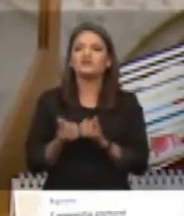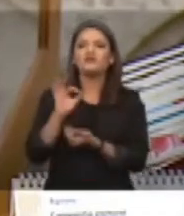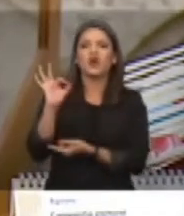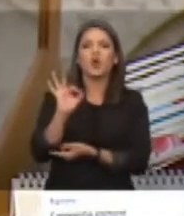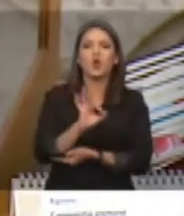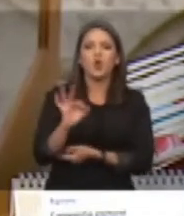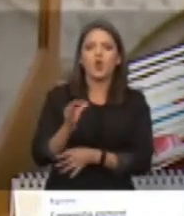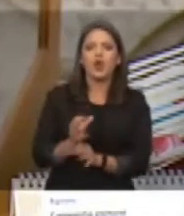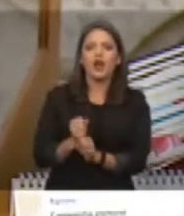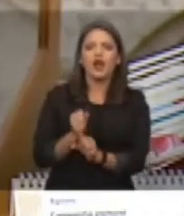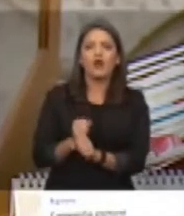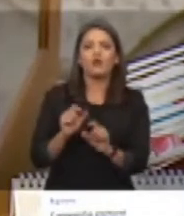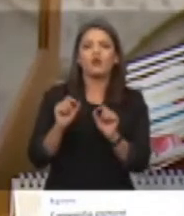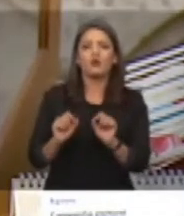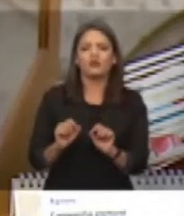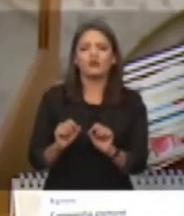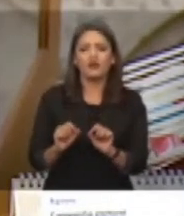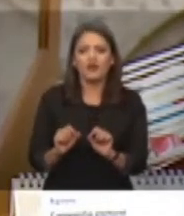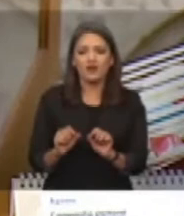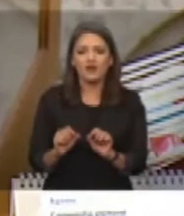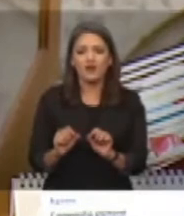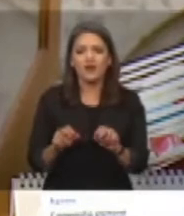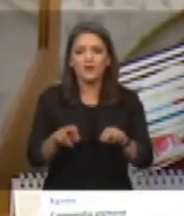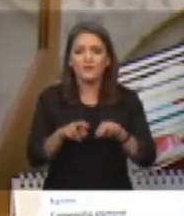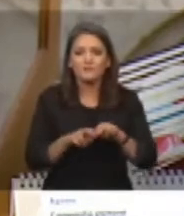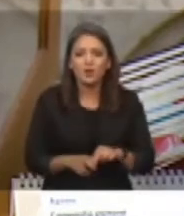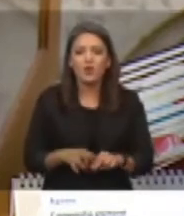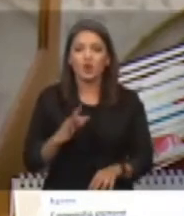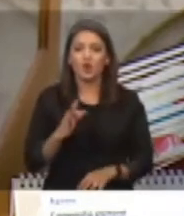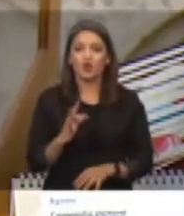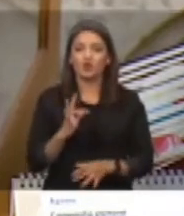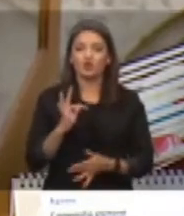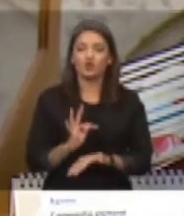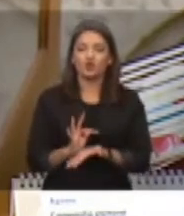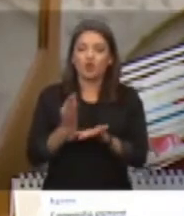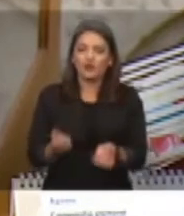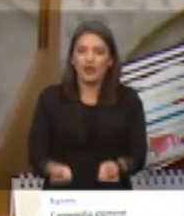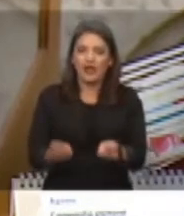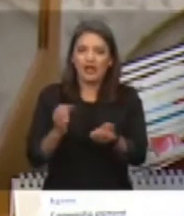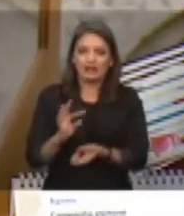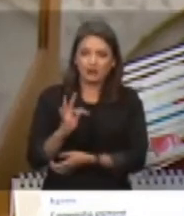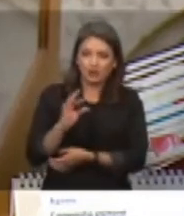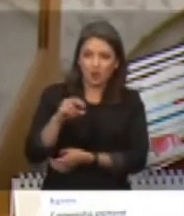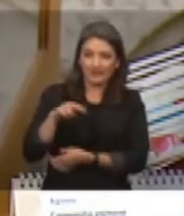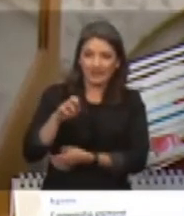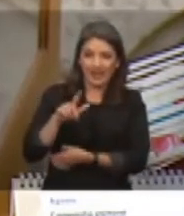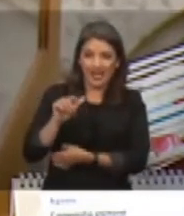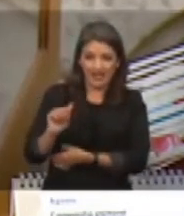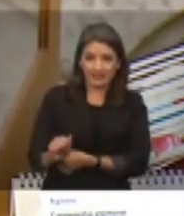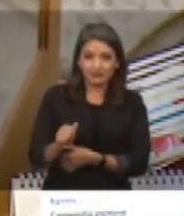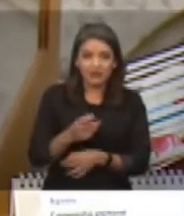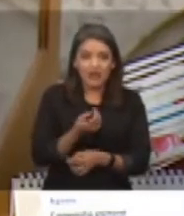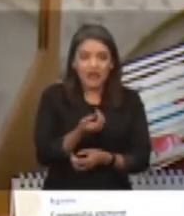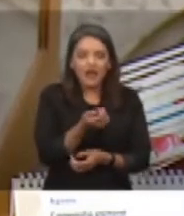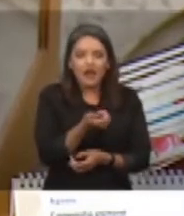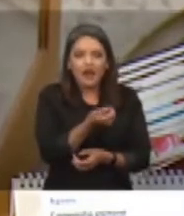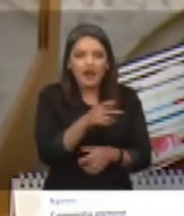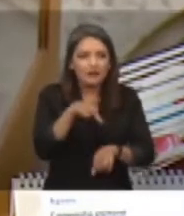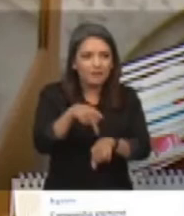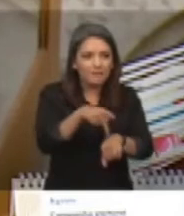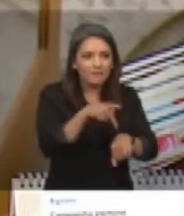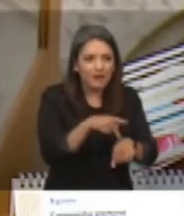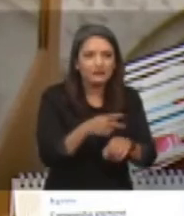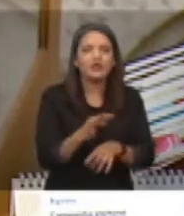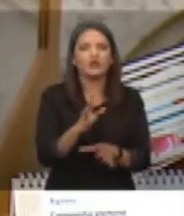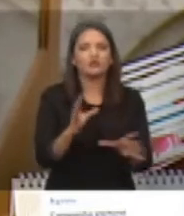adotada é o valor correspondente a unidades fiscais por tonelada de minério extraído. No caso da lei do Estado de Minas